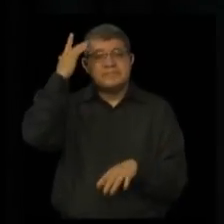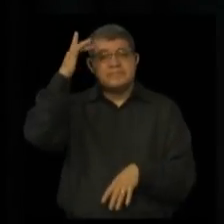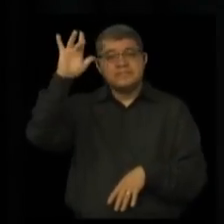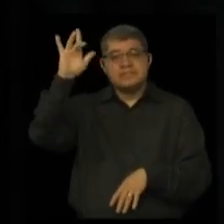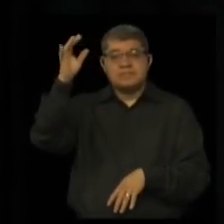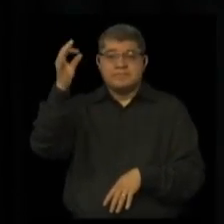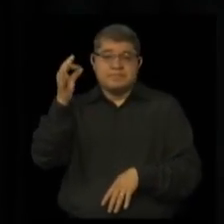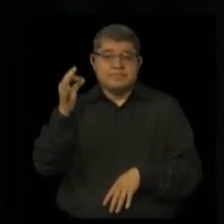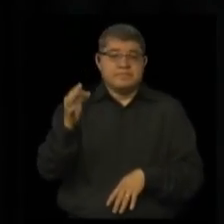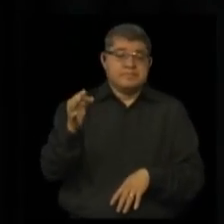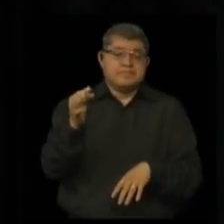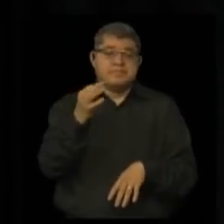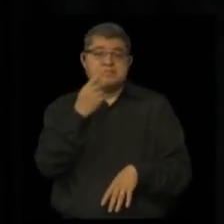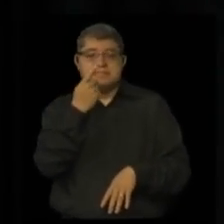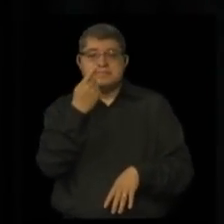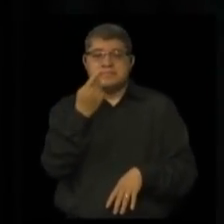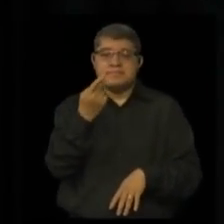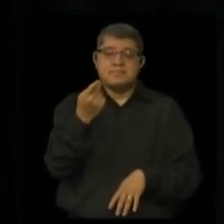certo.